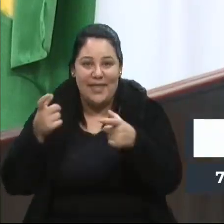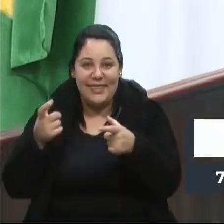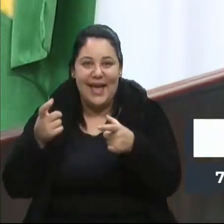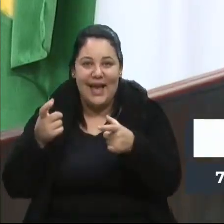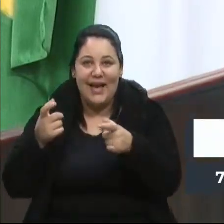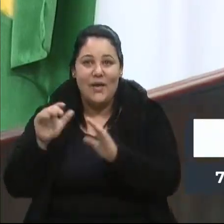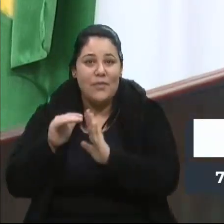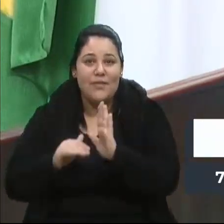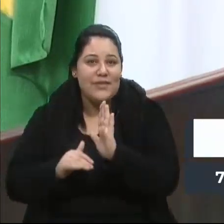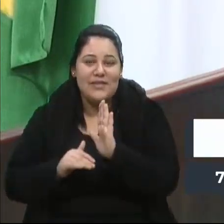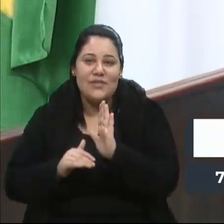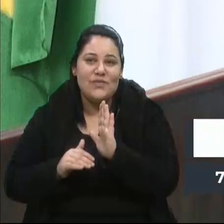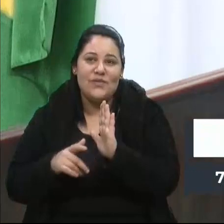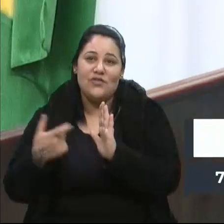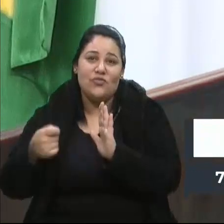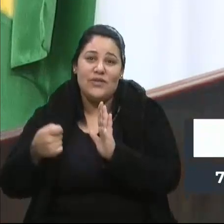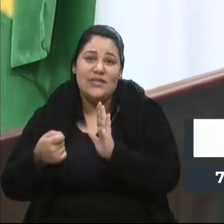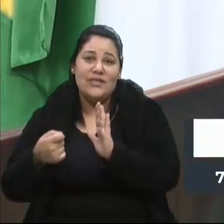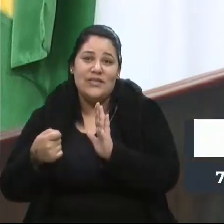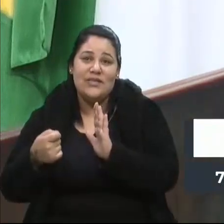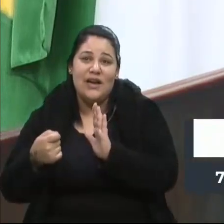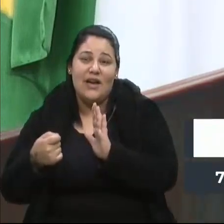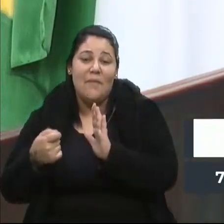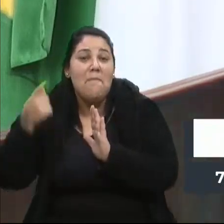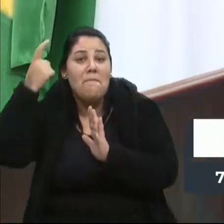de programação, a gente precisa prever,